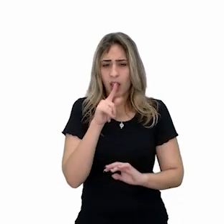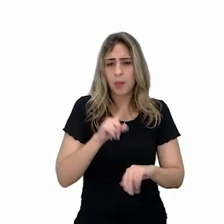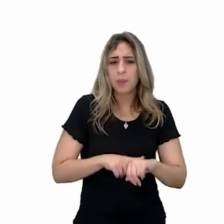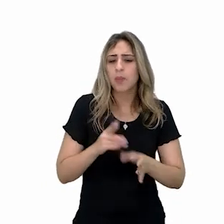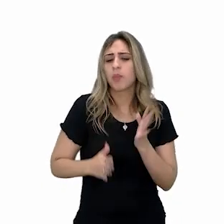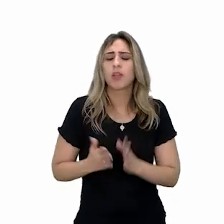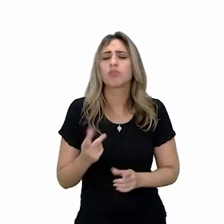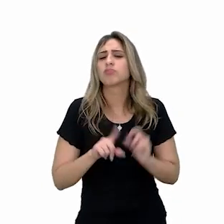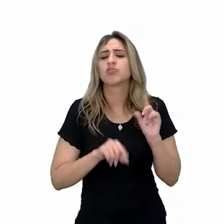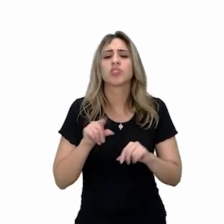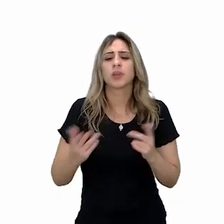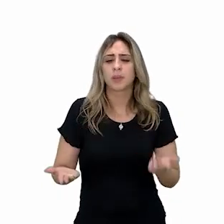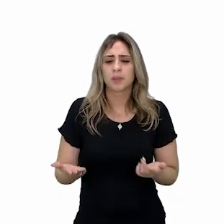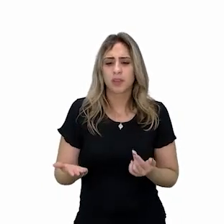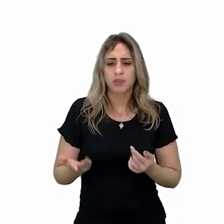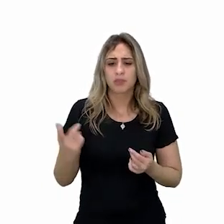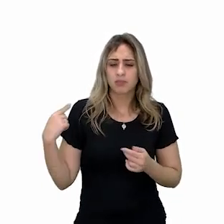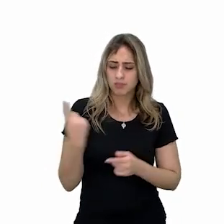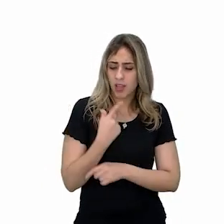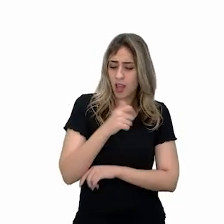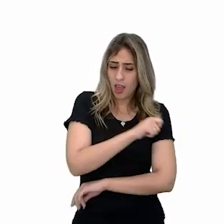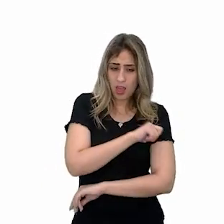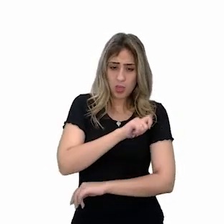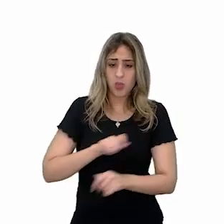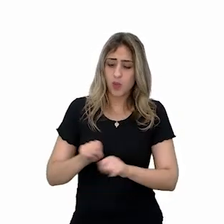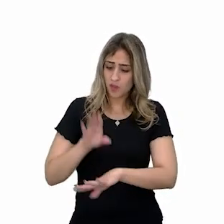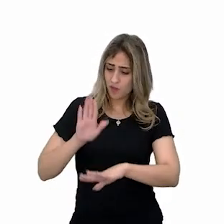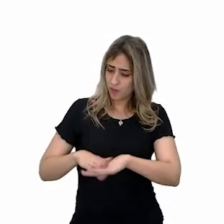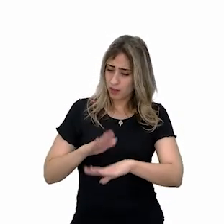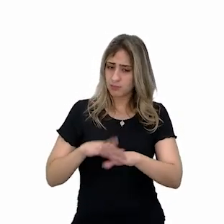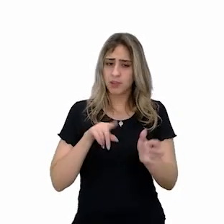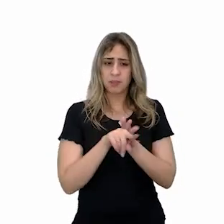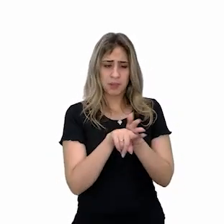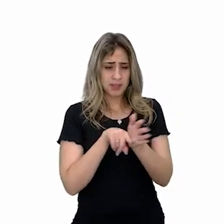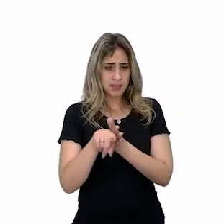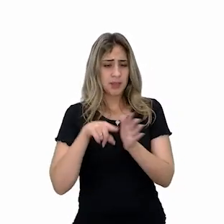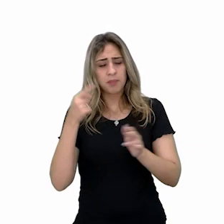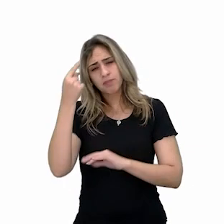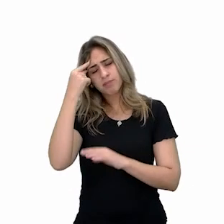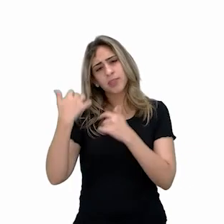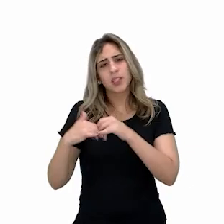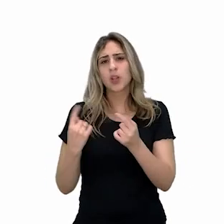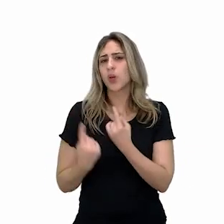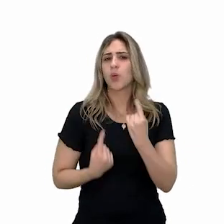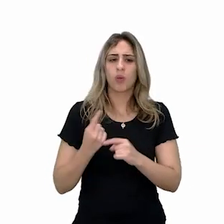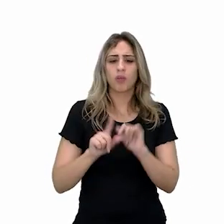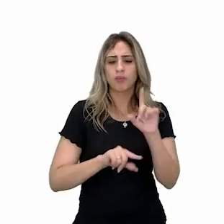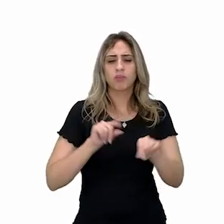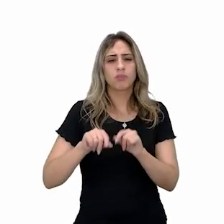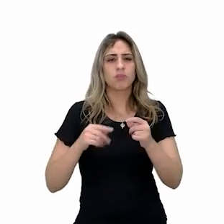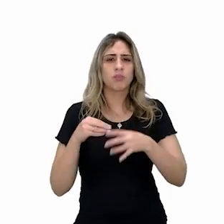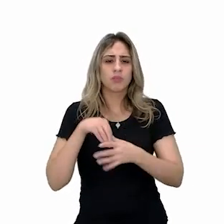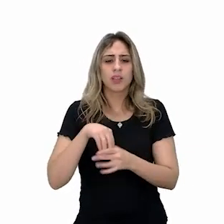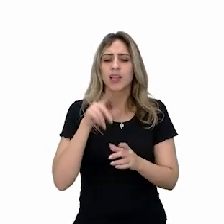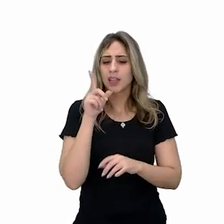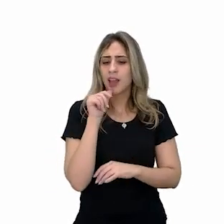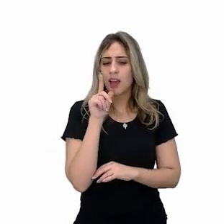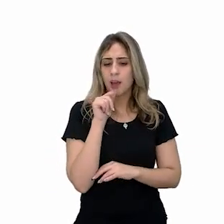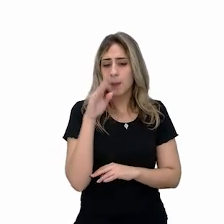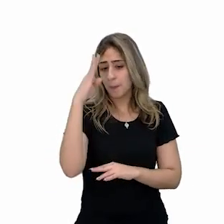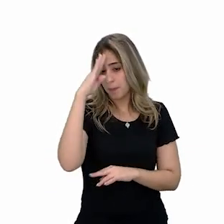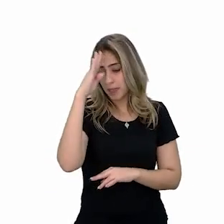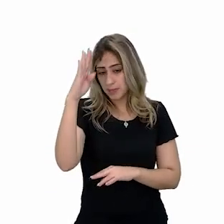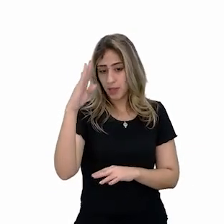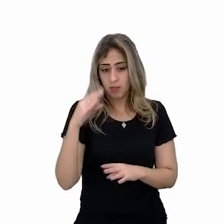que tipo? E aí a ideia é que os estudantes façam já essa pesquisa pensando quais são os poluentes da água, né? Os